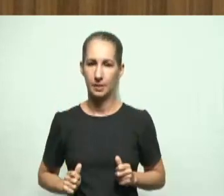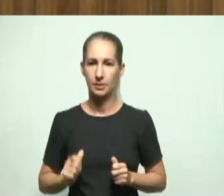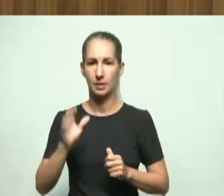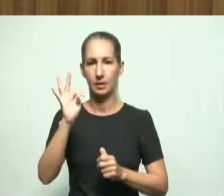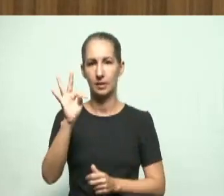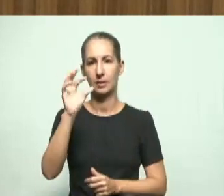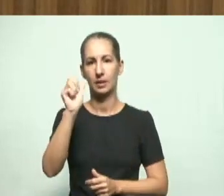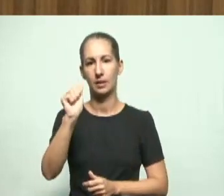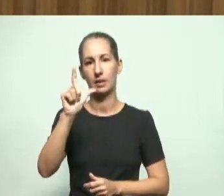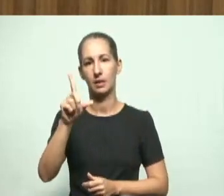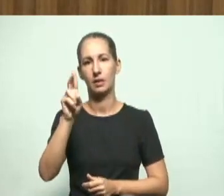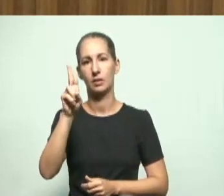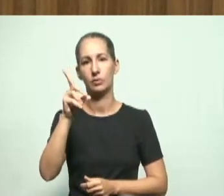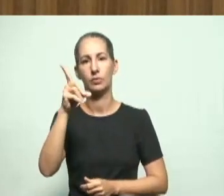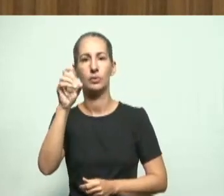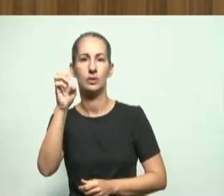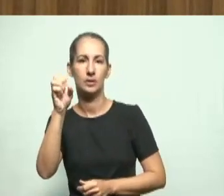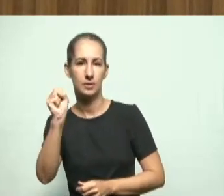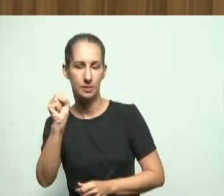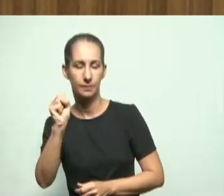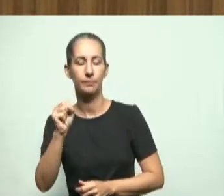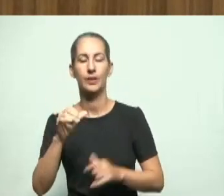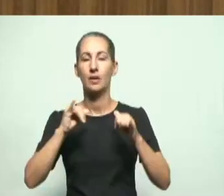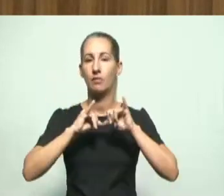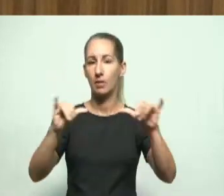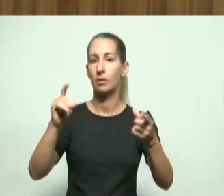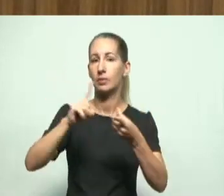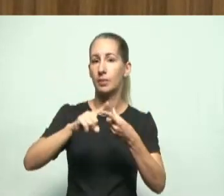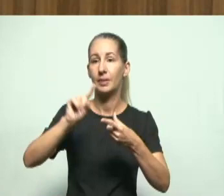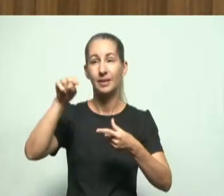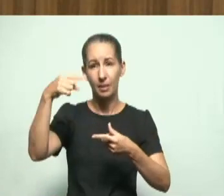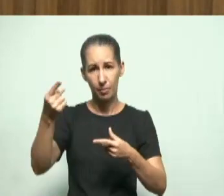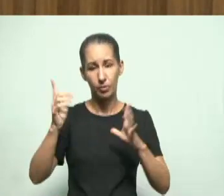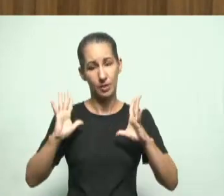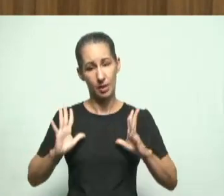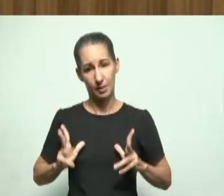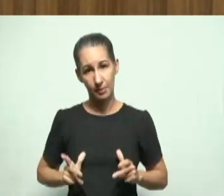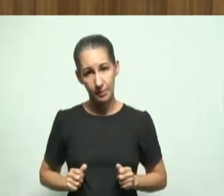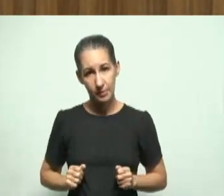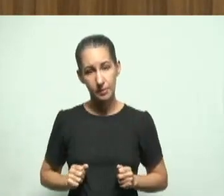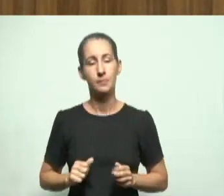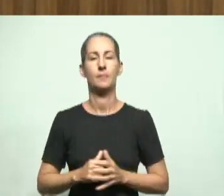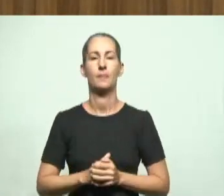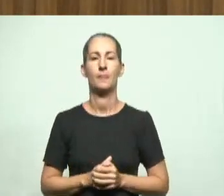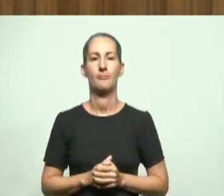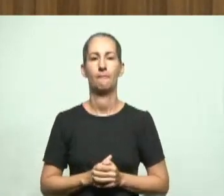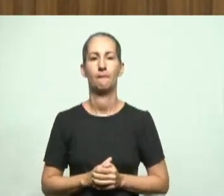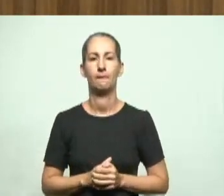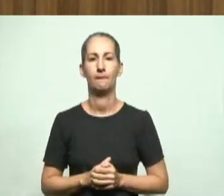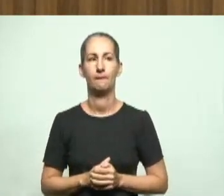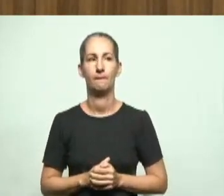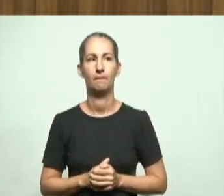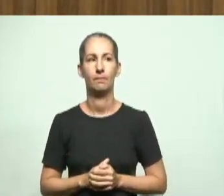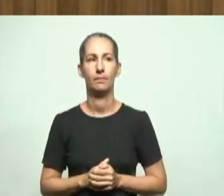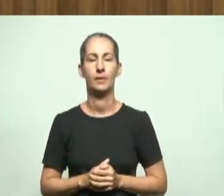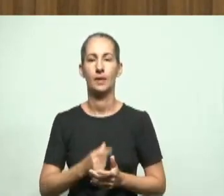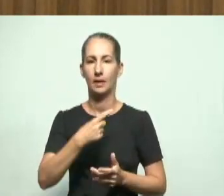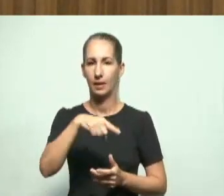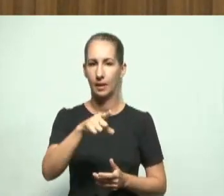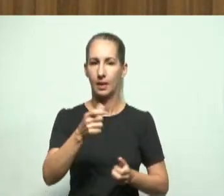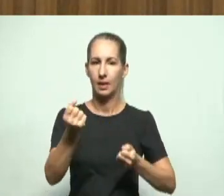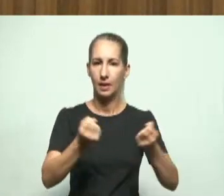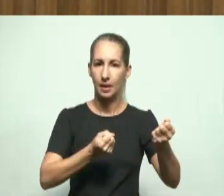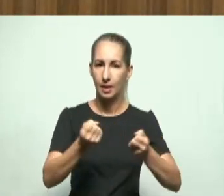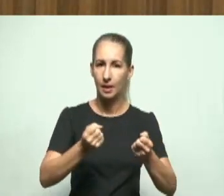E aí também foi dito que depois da limpeza do Aliança, as máquinas iriam para a Lagoa do